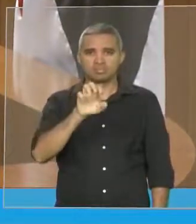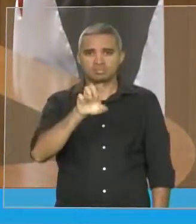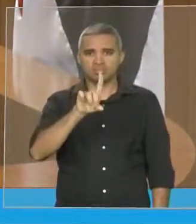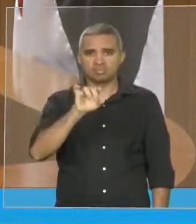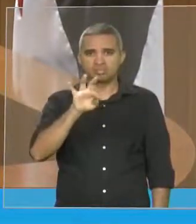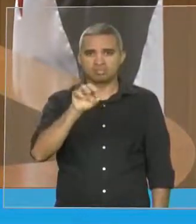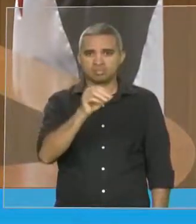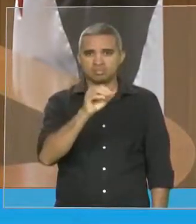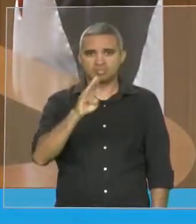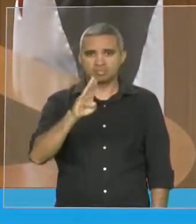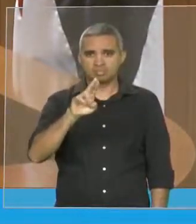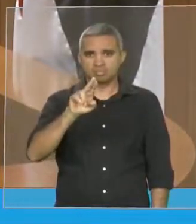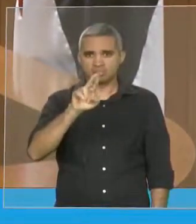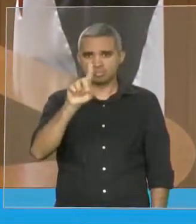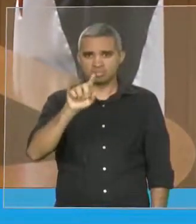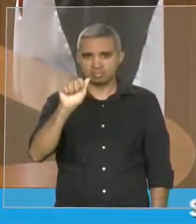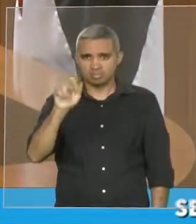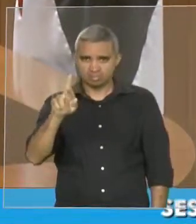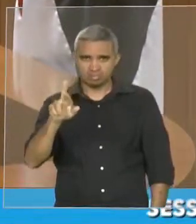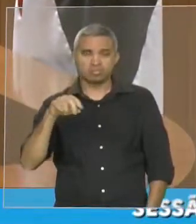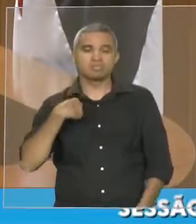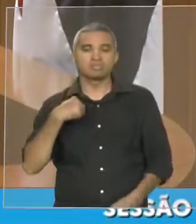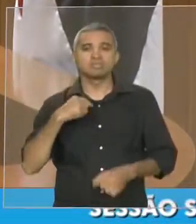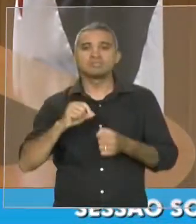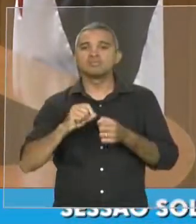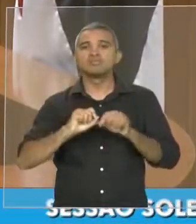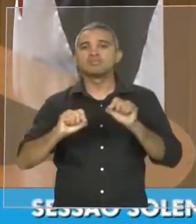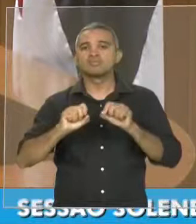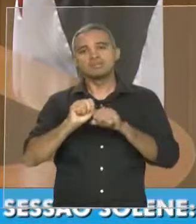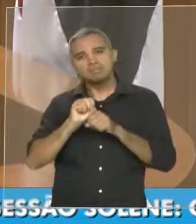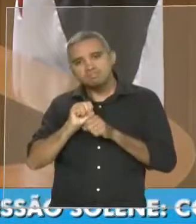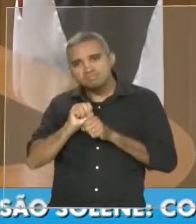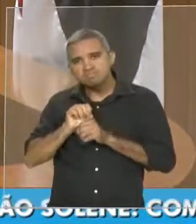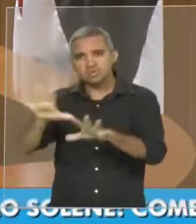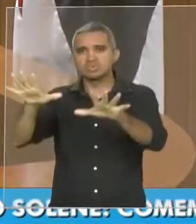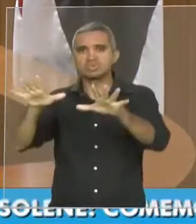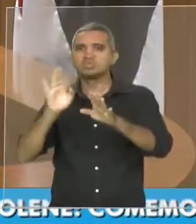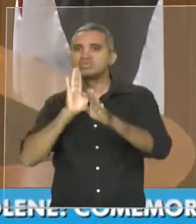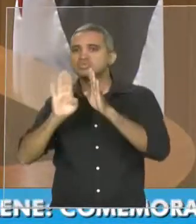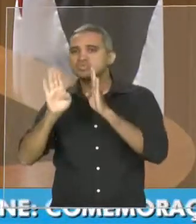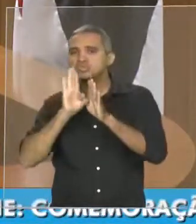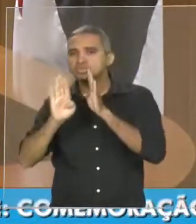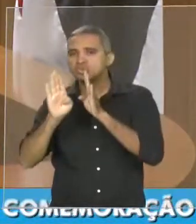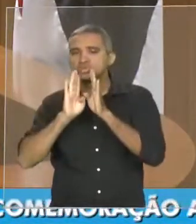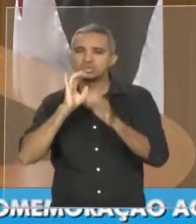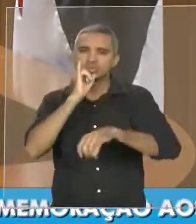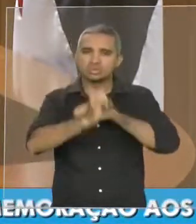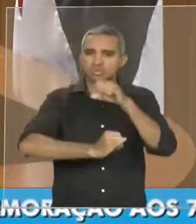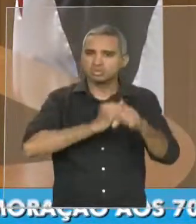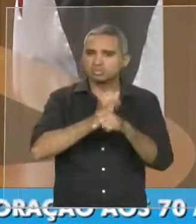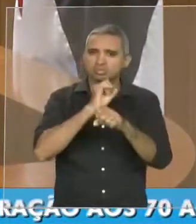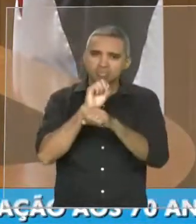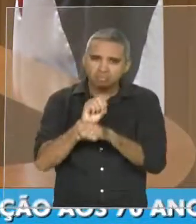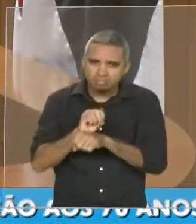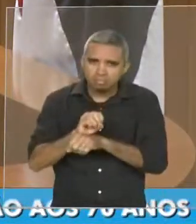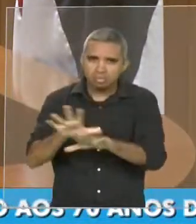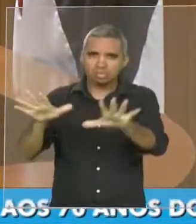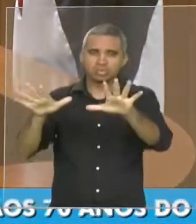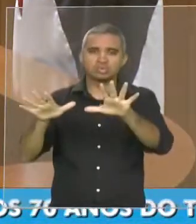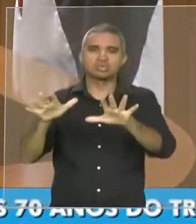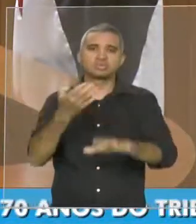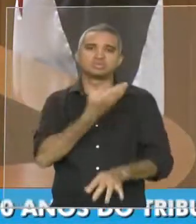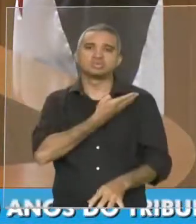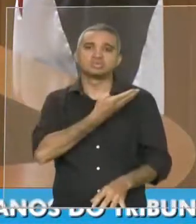rede social, em Facebook, em grupos de WhatsApp, os colegas do Brasil leram a